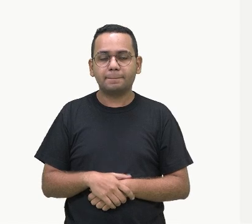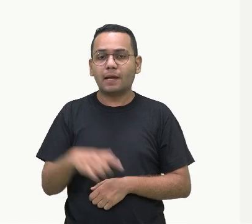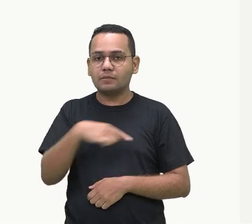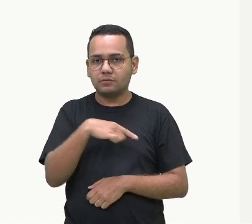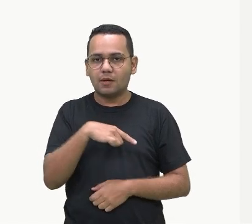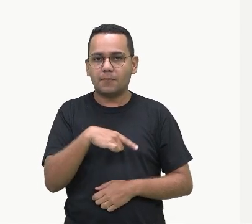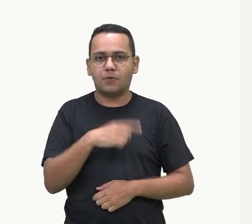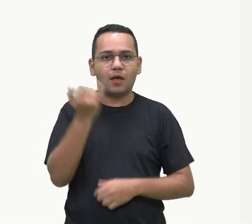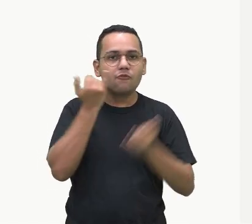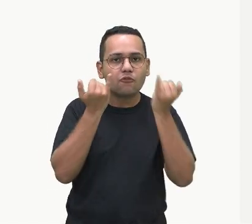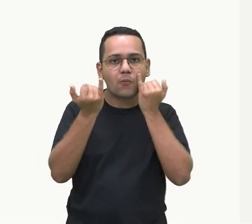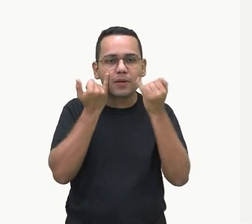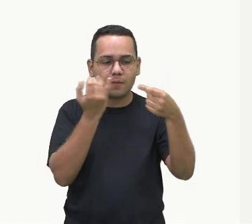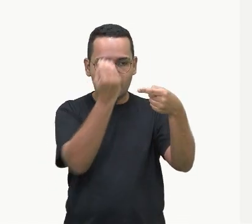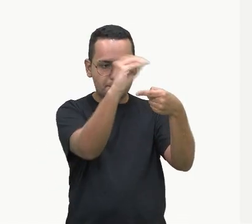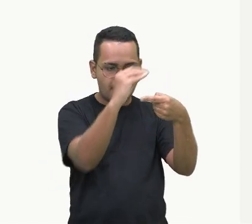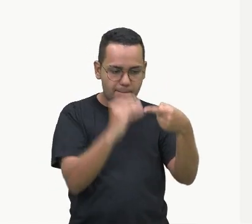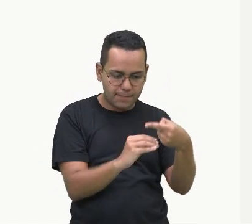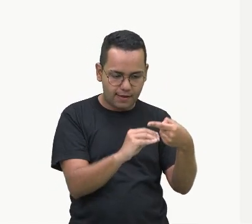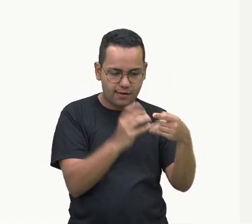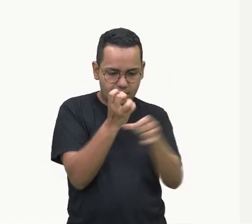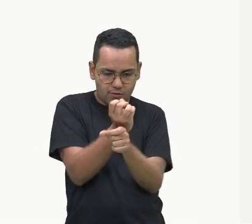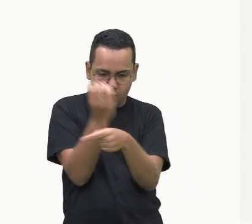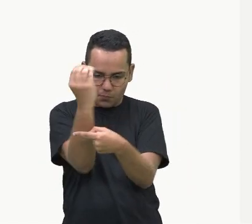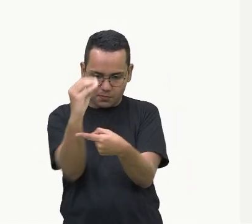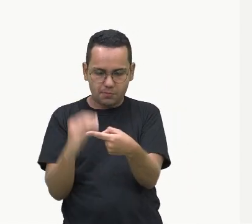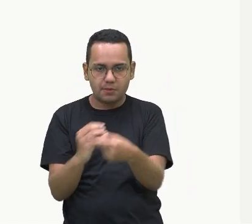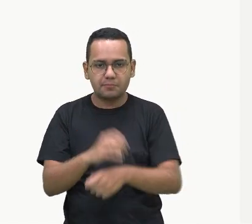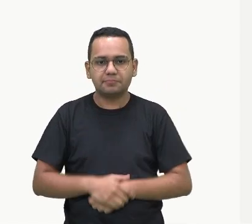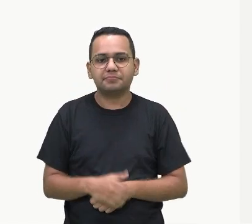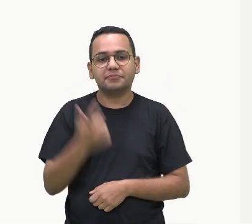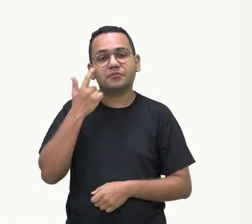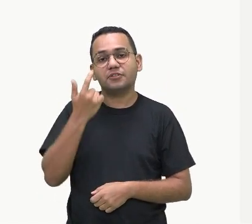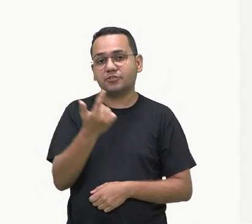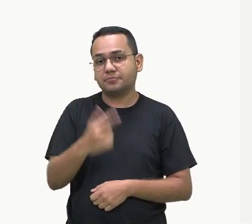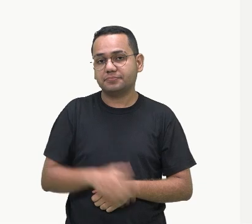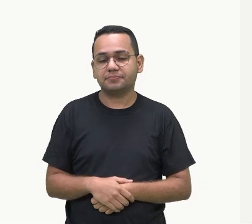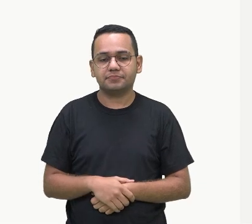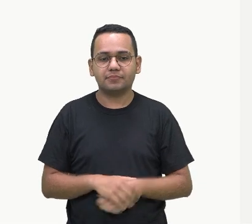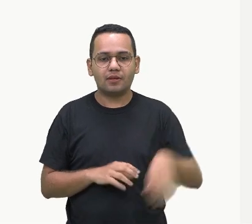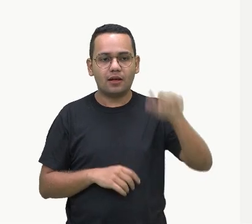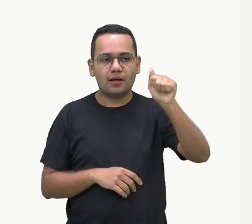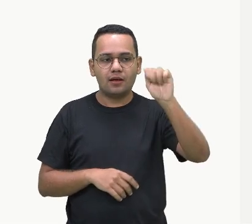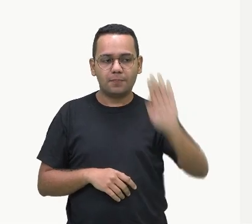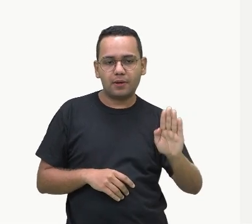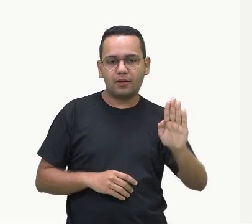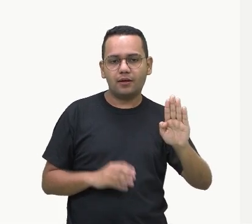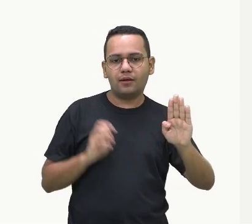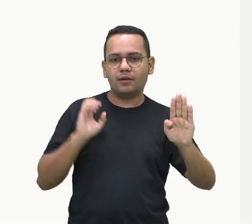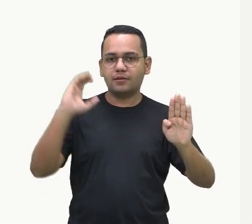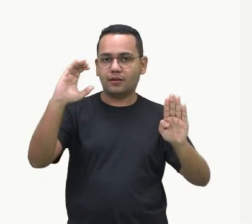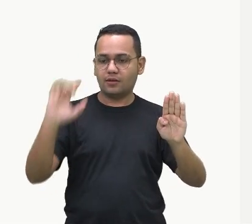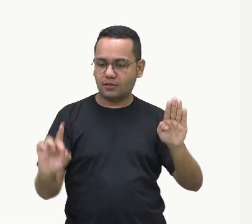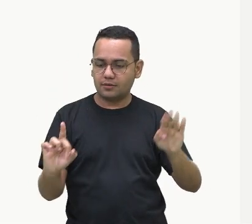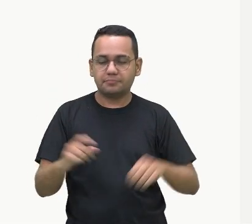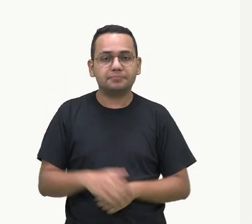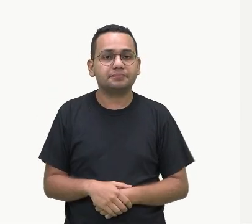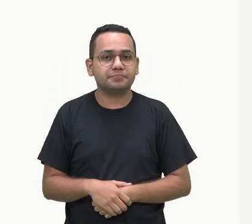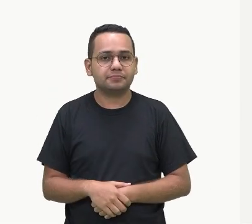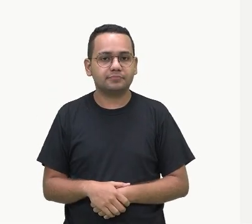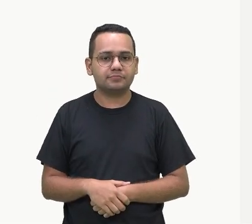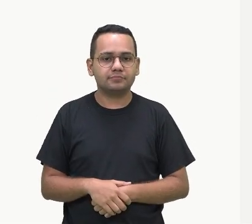proporcionais. Aqui eu vou colocar como A e aqui como B, aqui como C e aqui como D, tá? Só